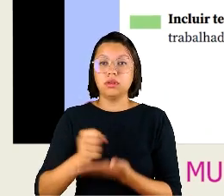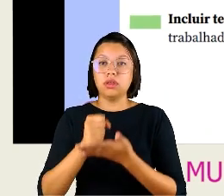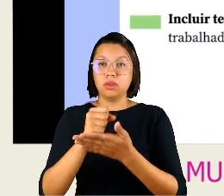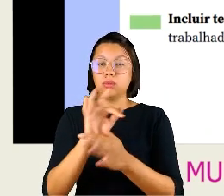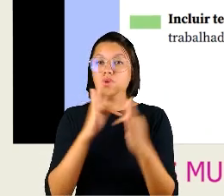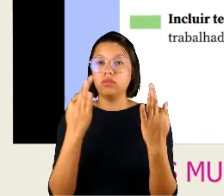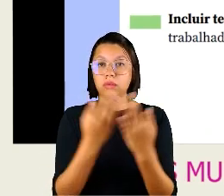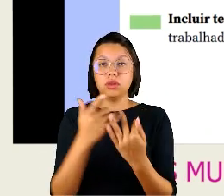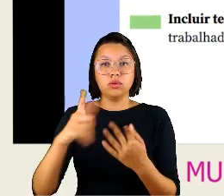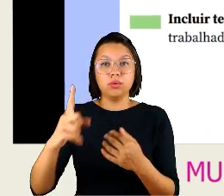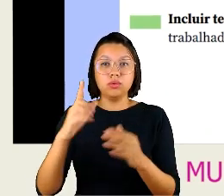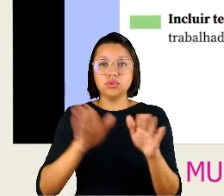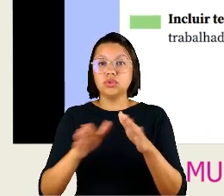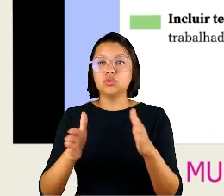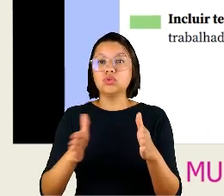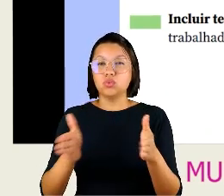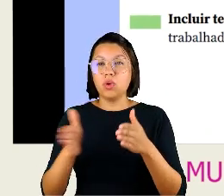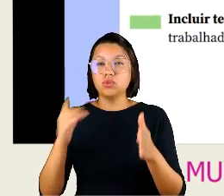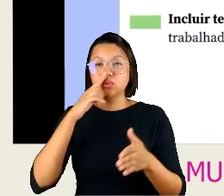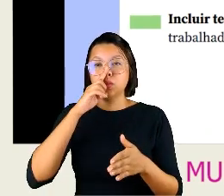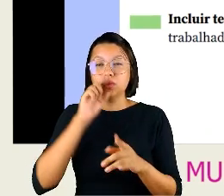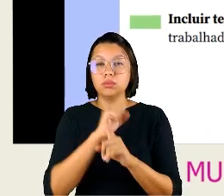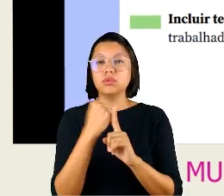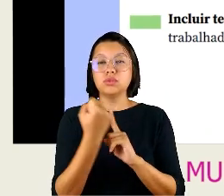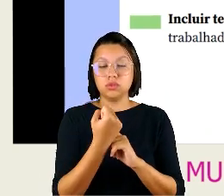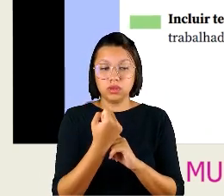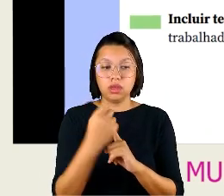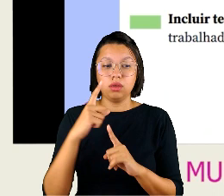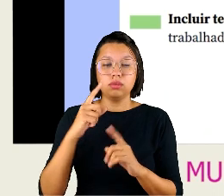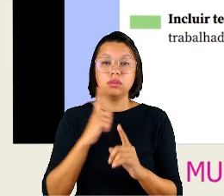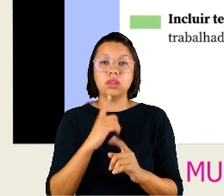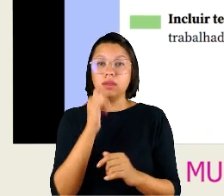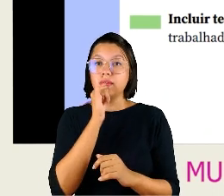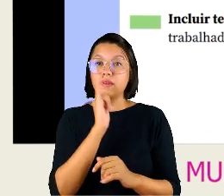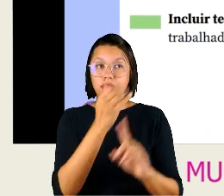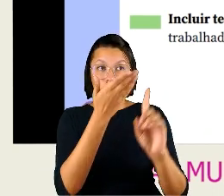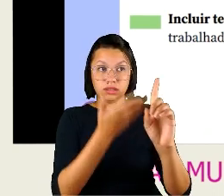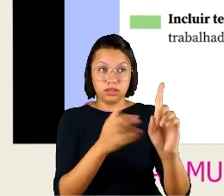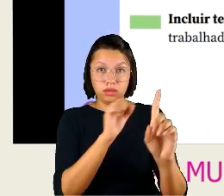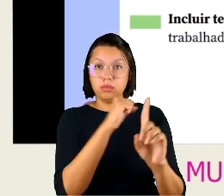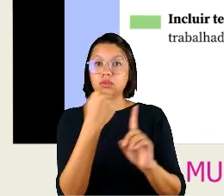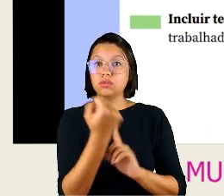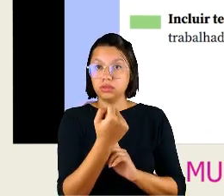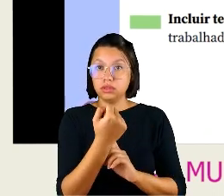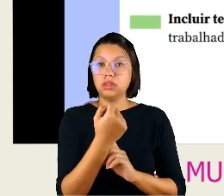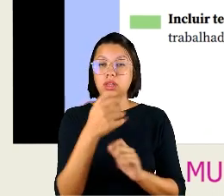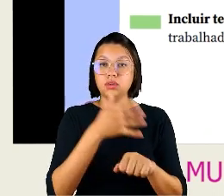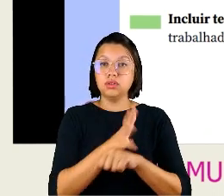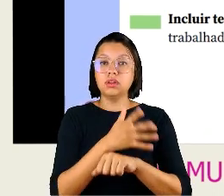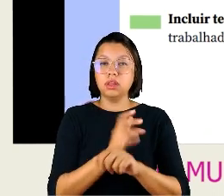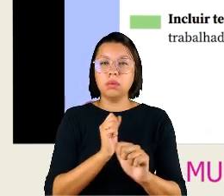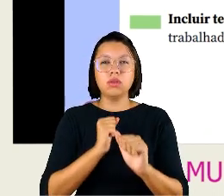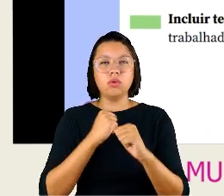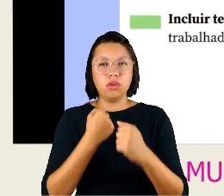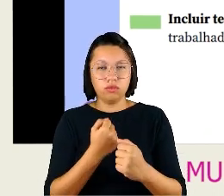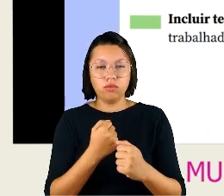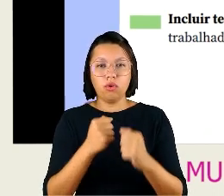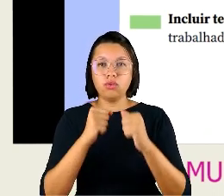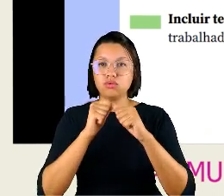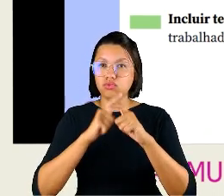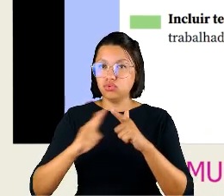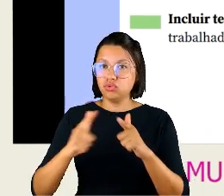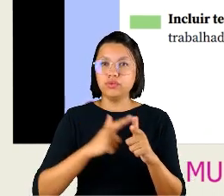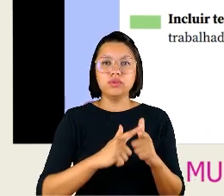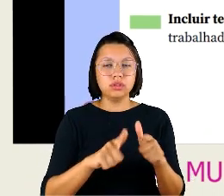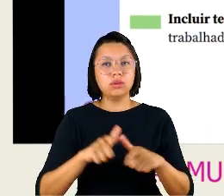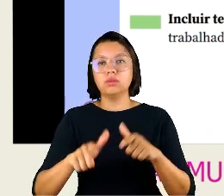outras em situação de vulnerabilidade social. Servir como exemplo para a sociedade com treinamento, reforço e distribuição dos cargos relacionados